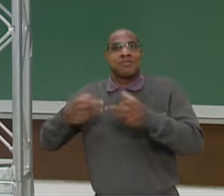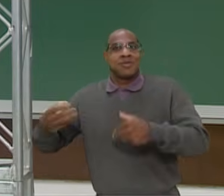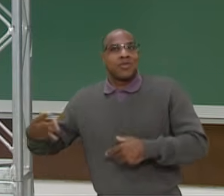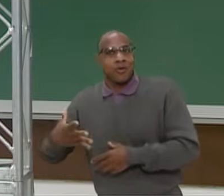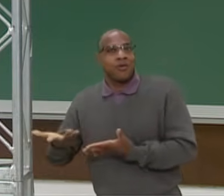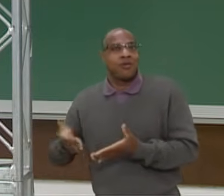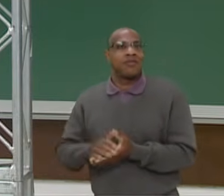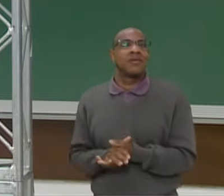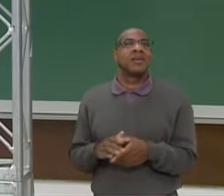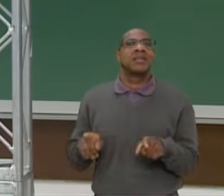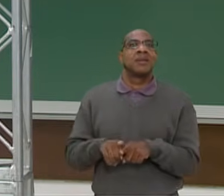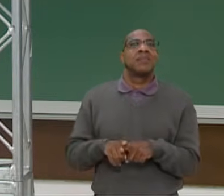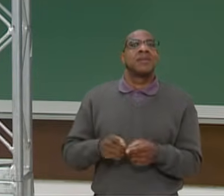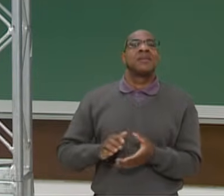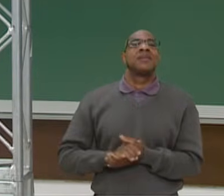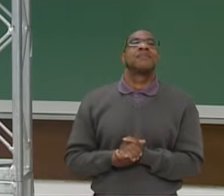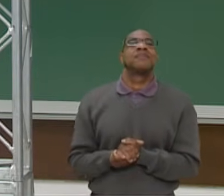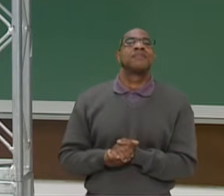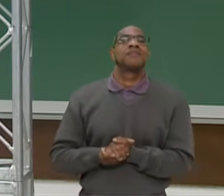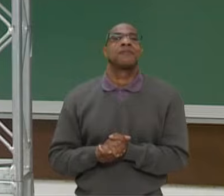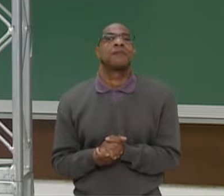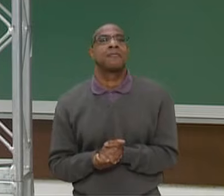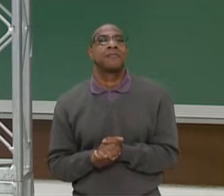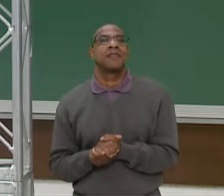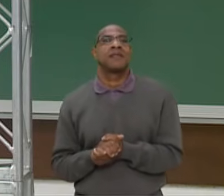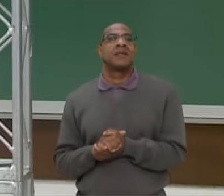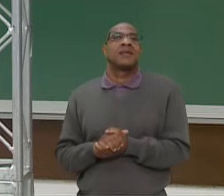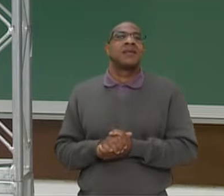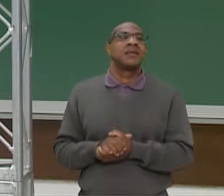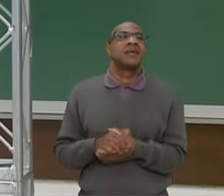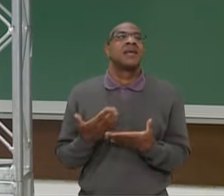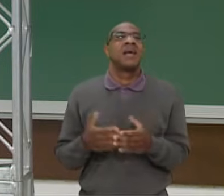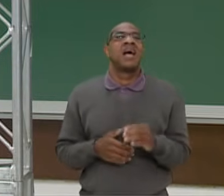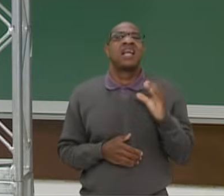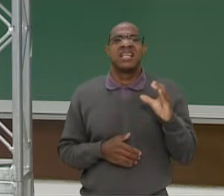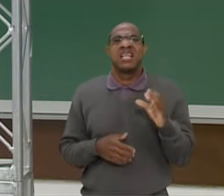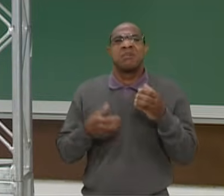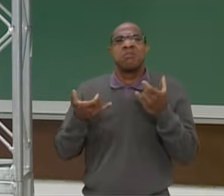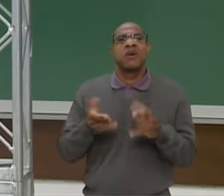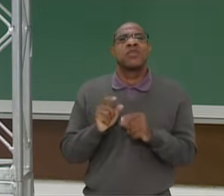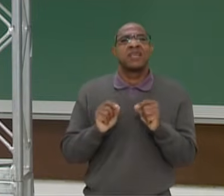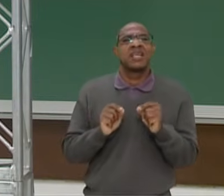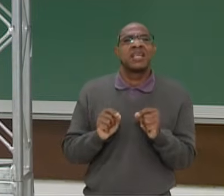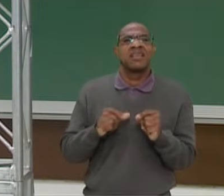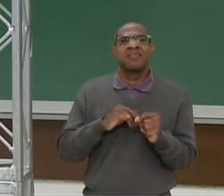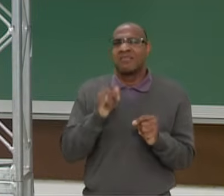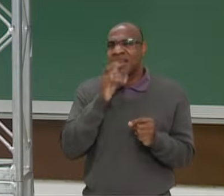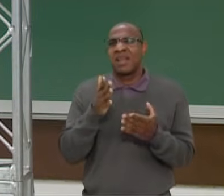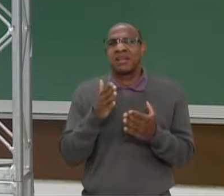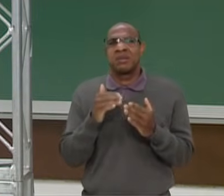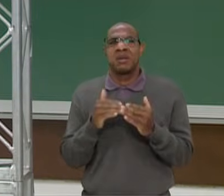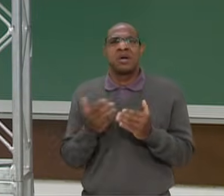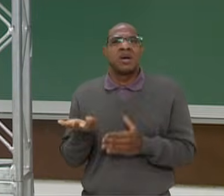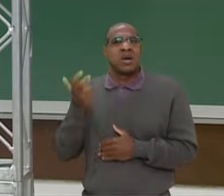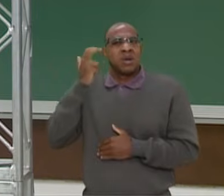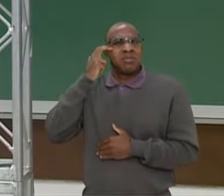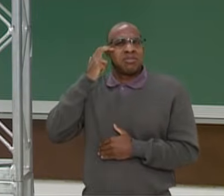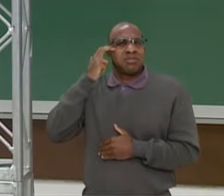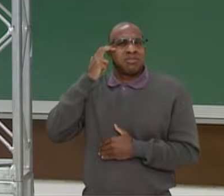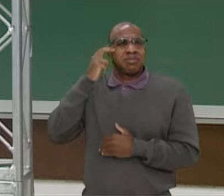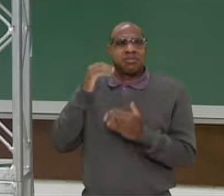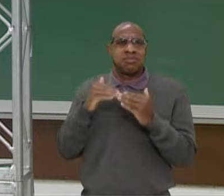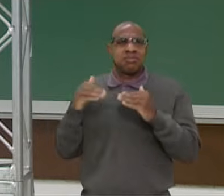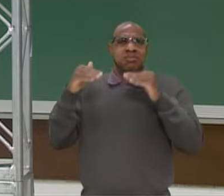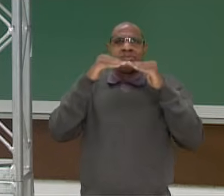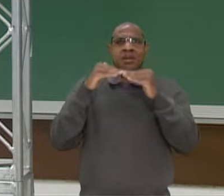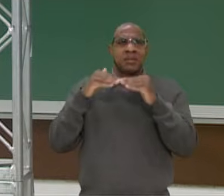dos operários, nada a ver, infelizmente. E a letra C vai trazer que tem a ver com o padrão cultural oriental. Então,